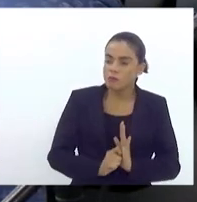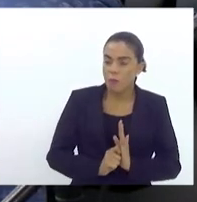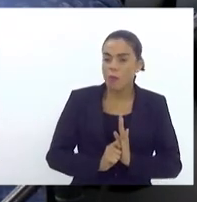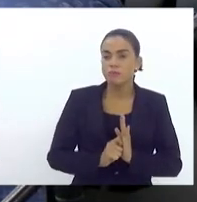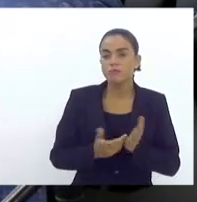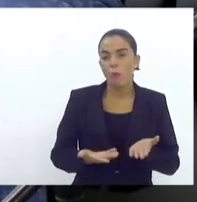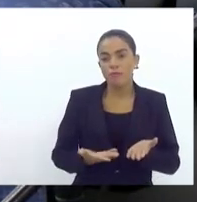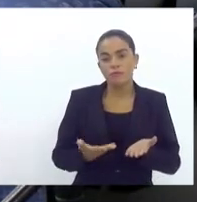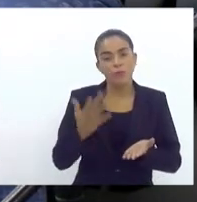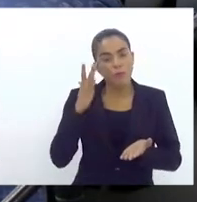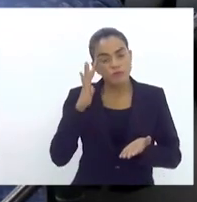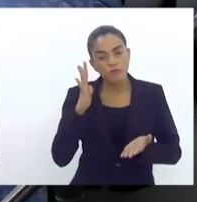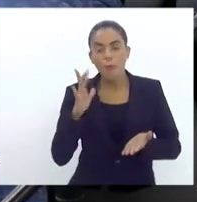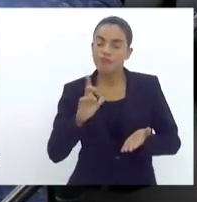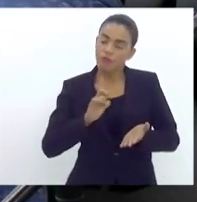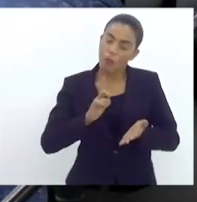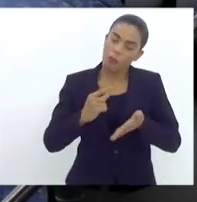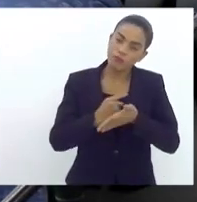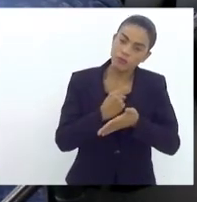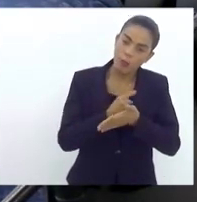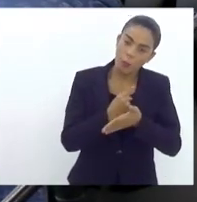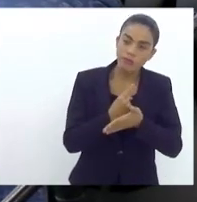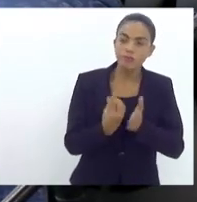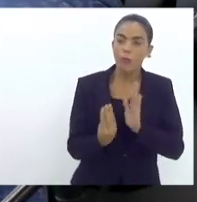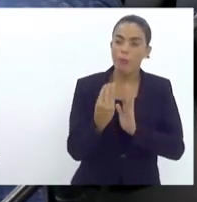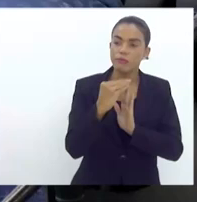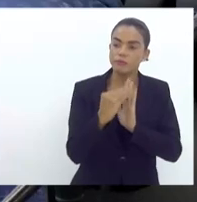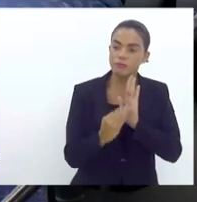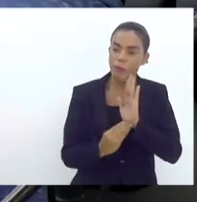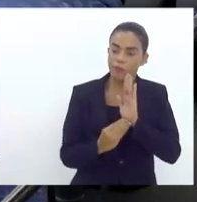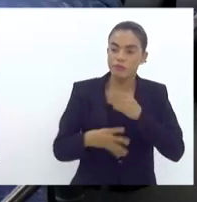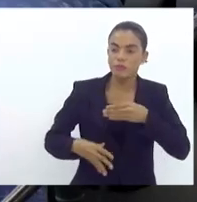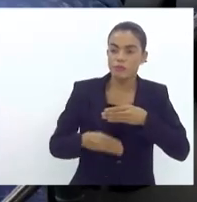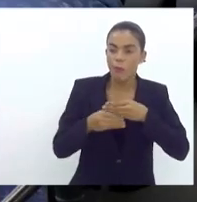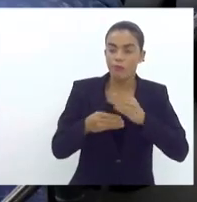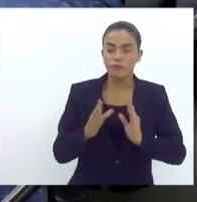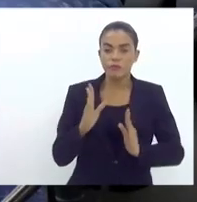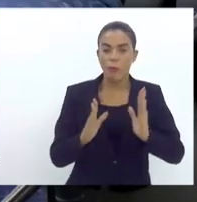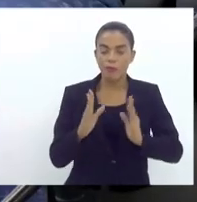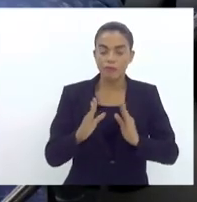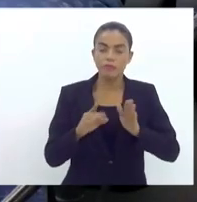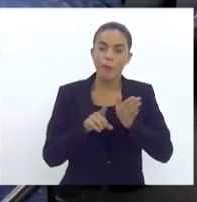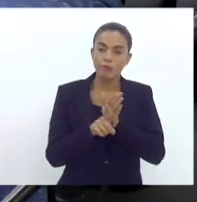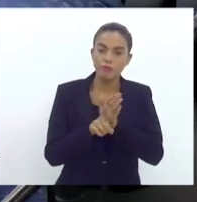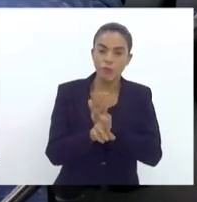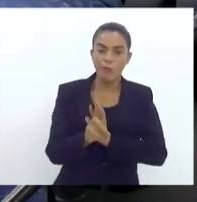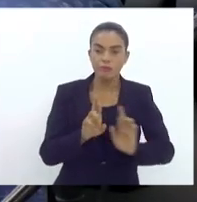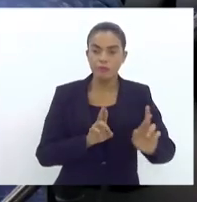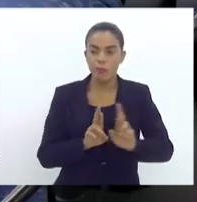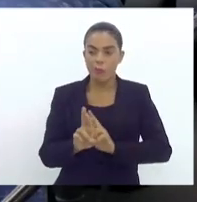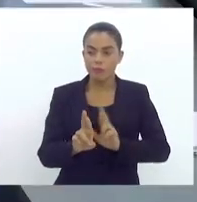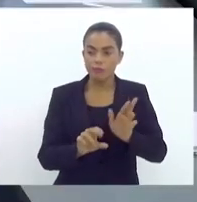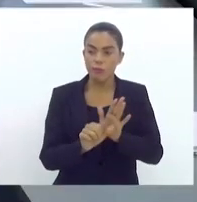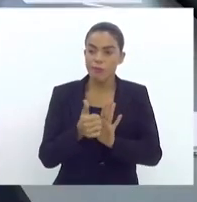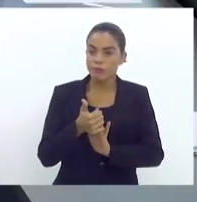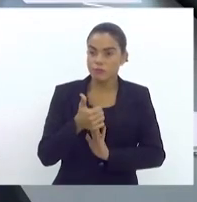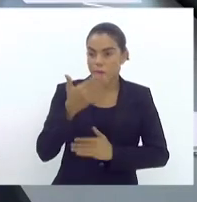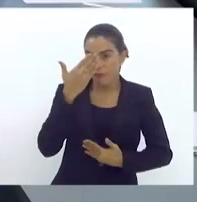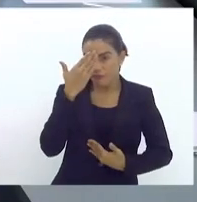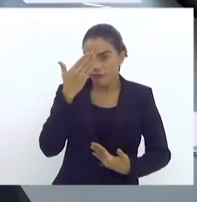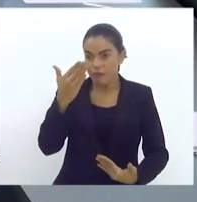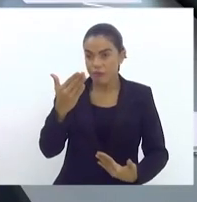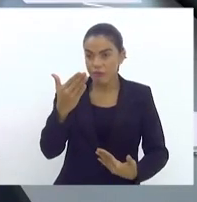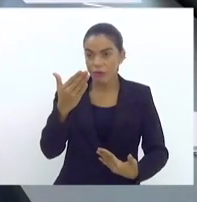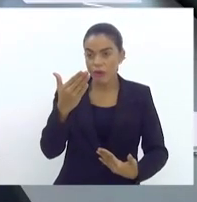provavelmente já haverá perguntas a gente pode inserir essas observações durante as perguntas e a respostas bom primeiro eu quero muito que